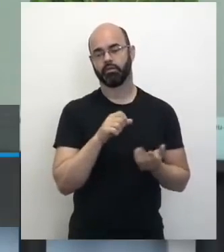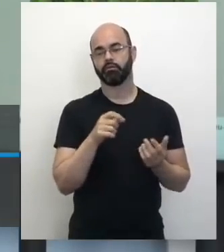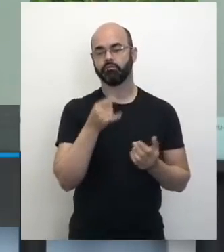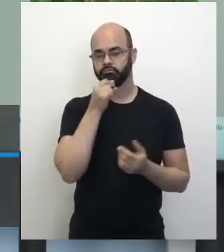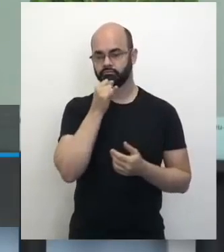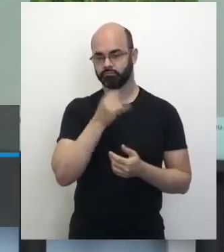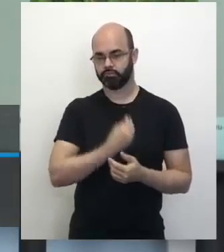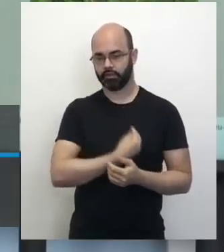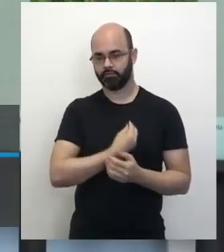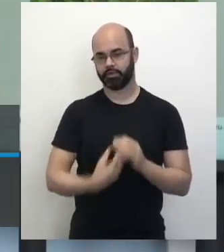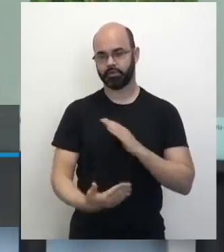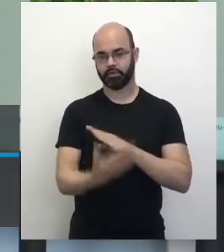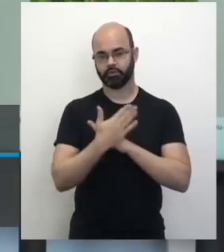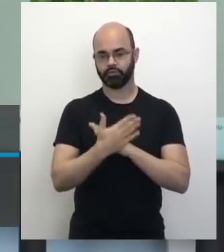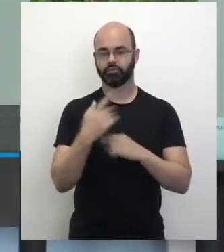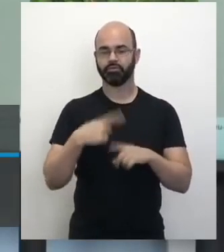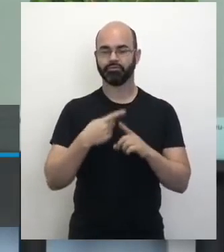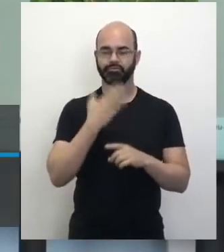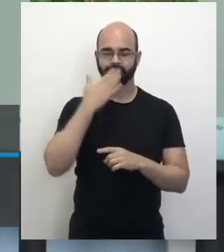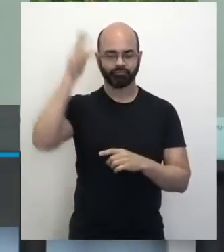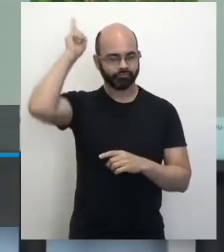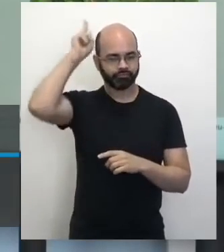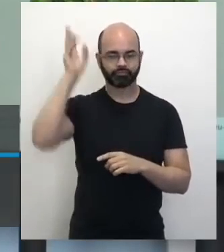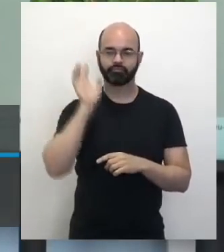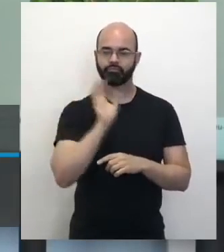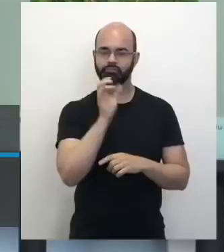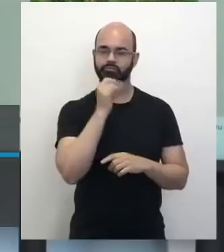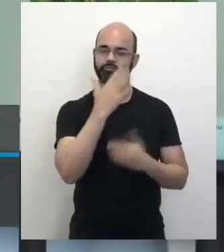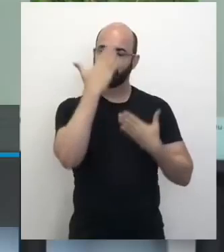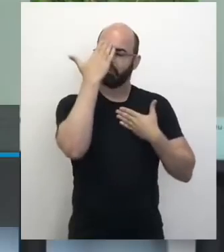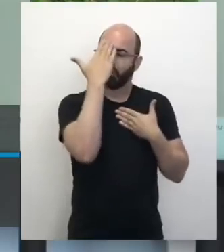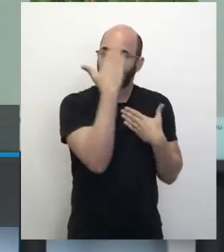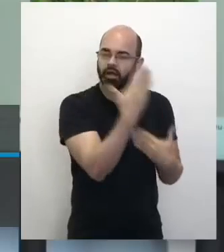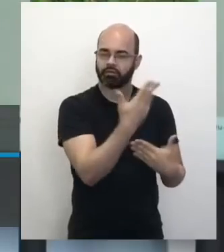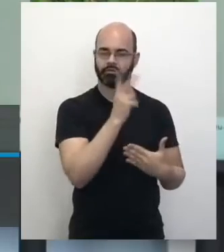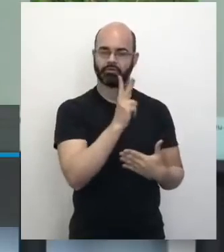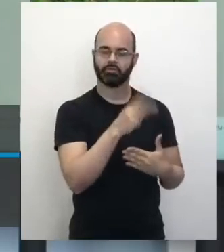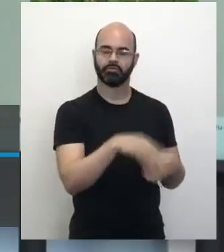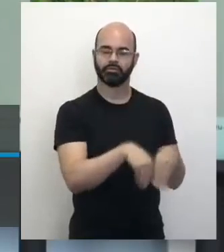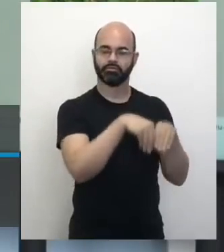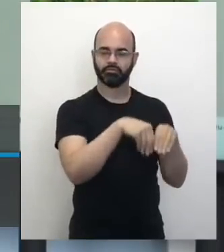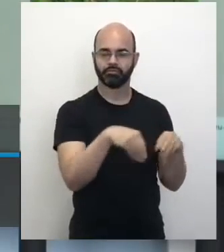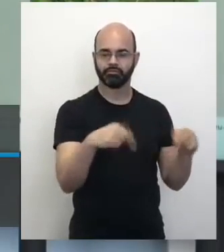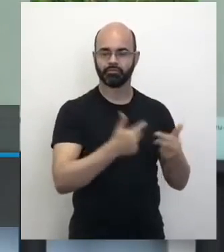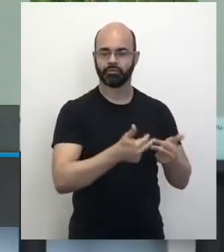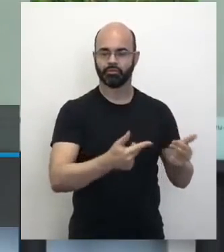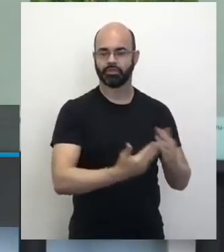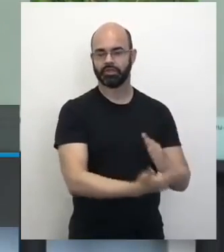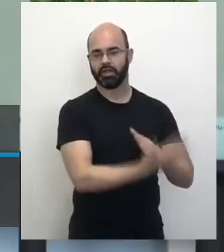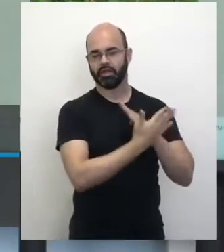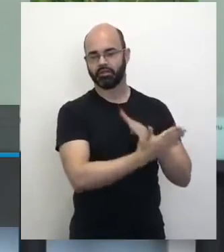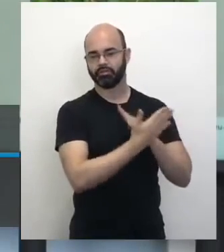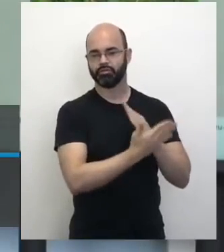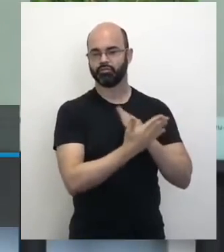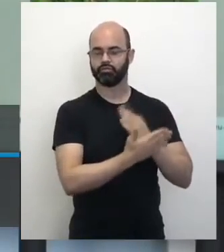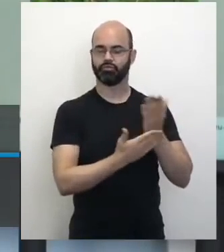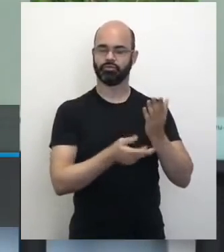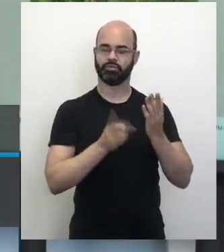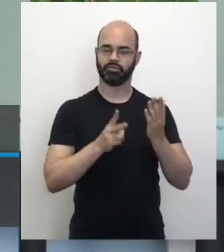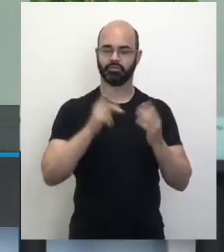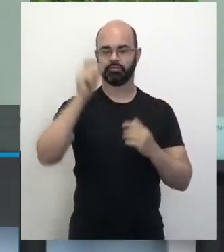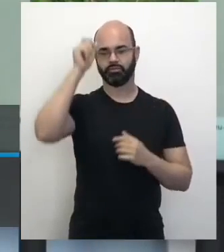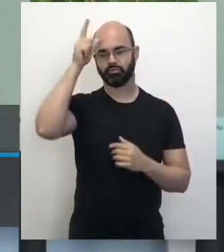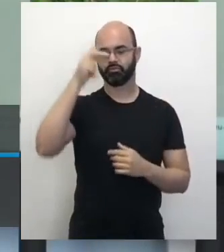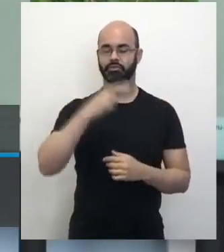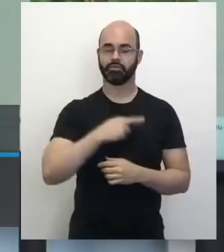o agradecimento, né, de como a terra veio para eles, né? Então eles têm, né, a sua cultura, a